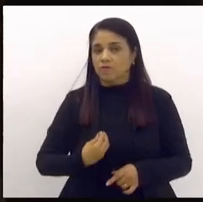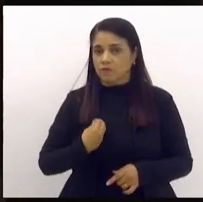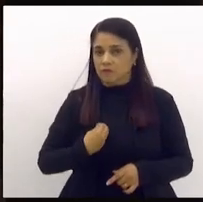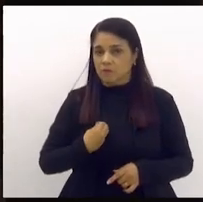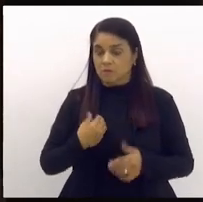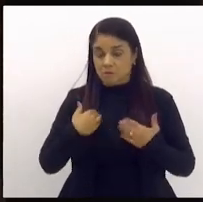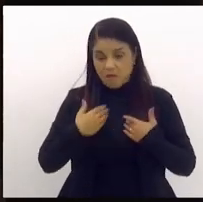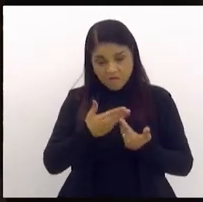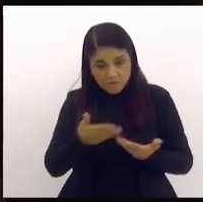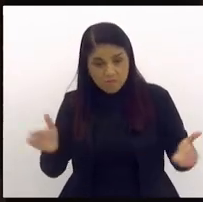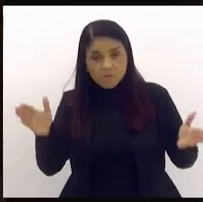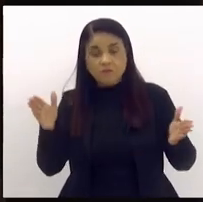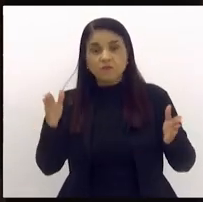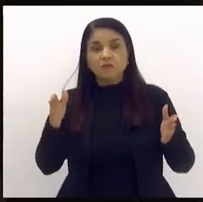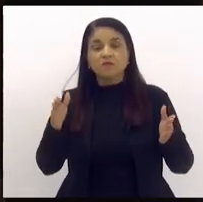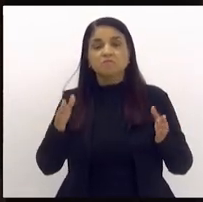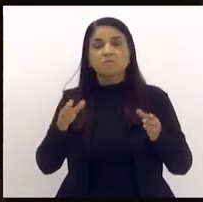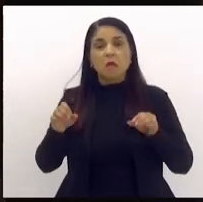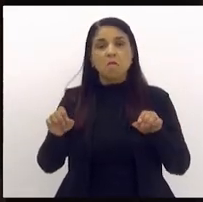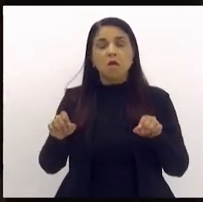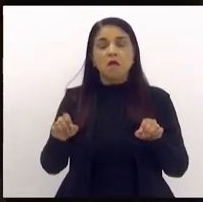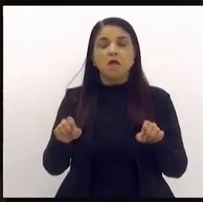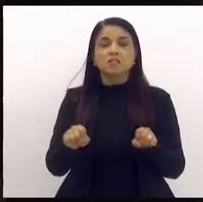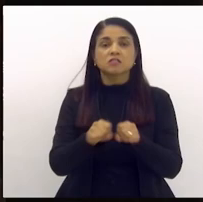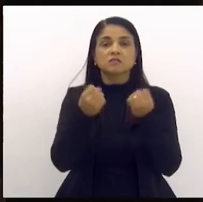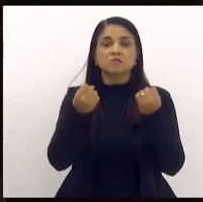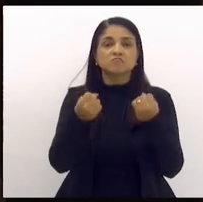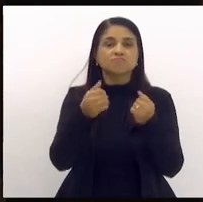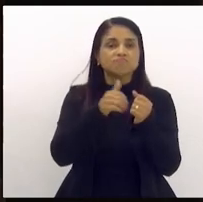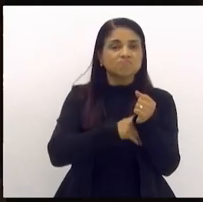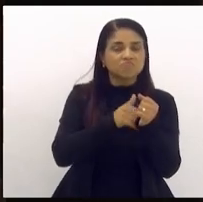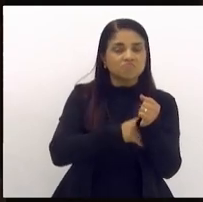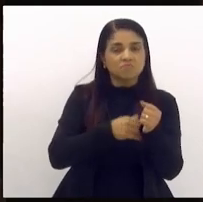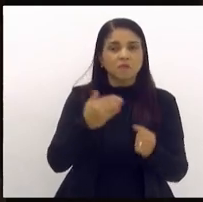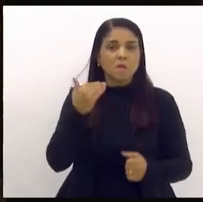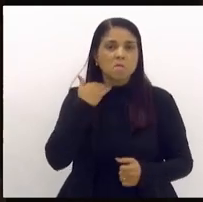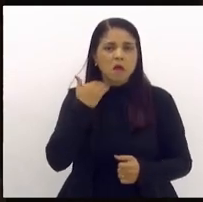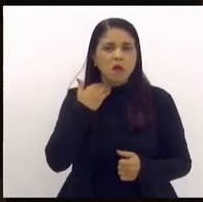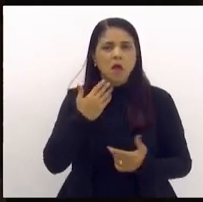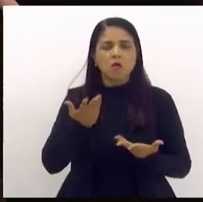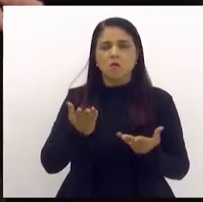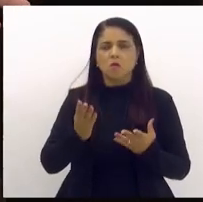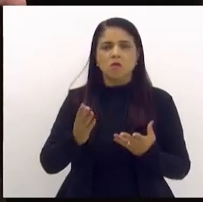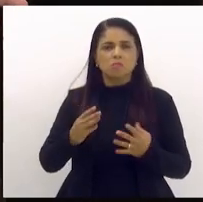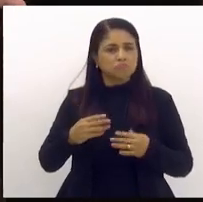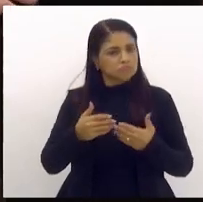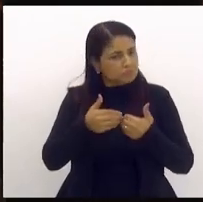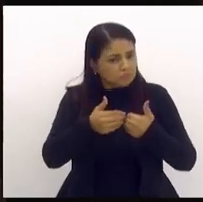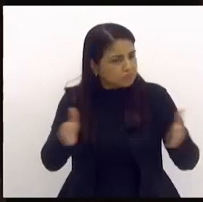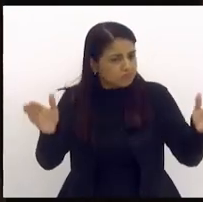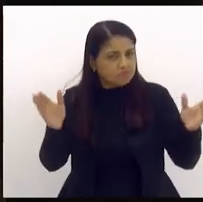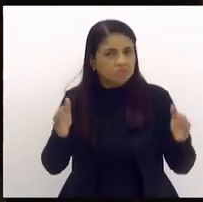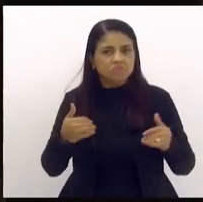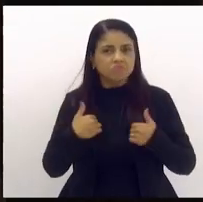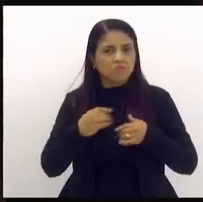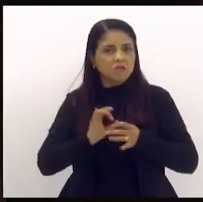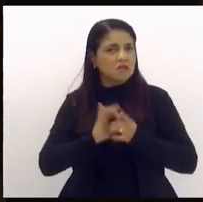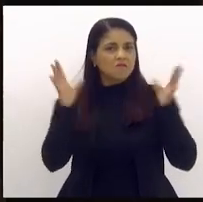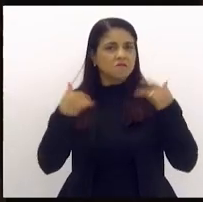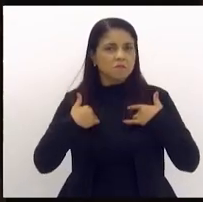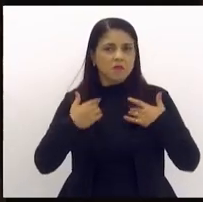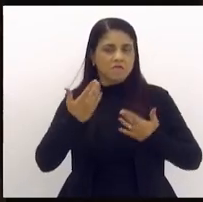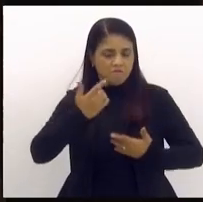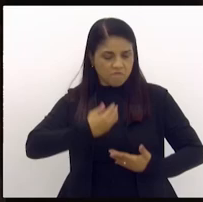antecipo. Com quebra de sigilo bancário, quebra por telemática, quebra... Me antecipo a vocês. Agora,